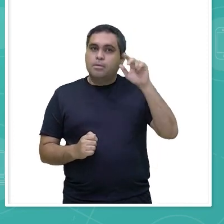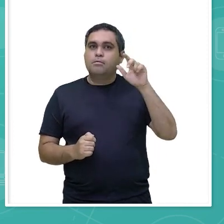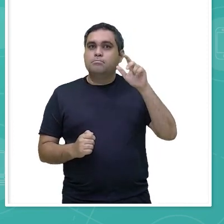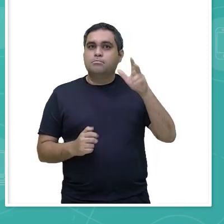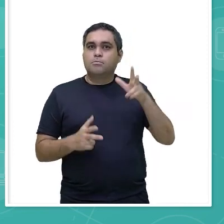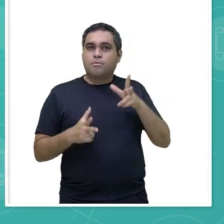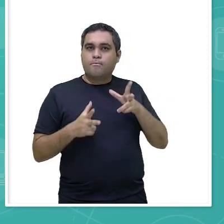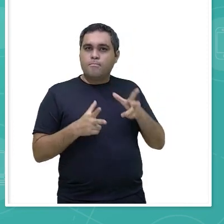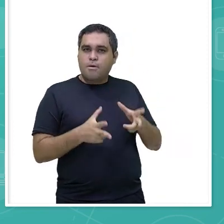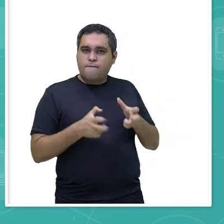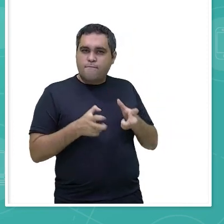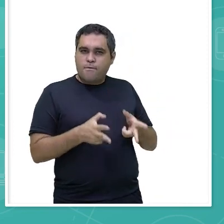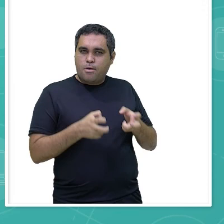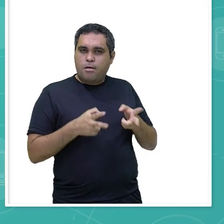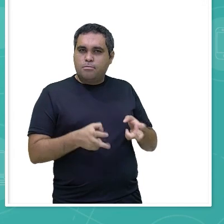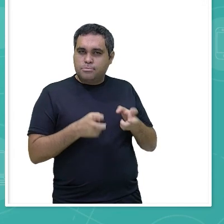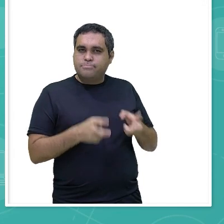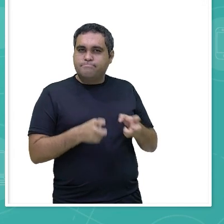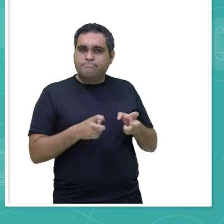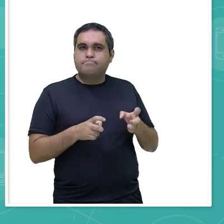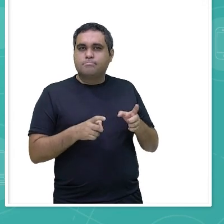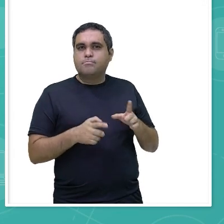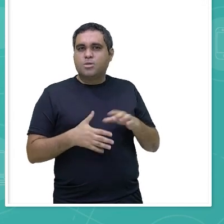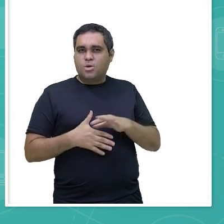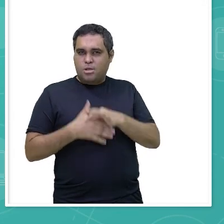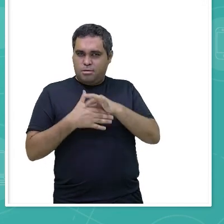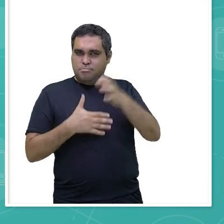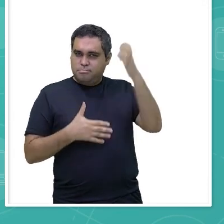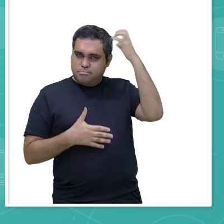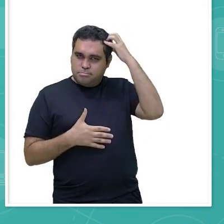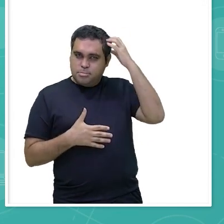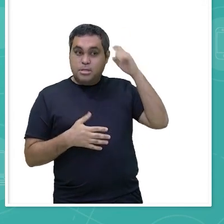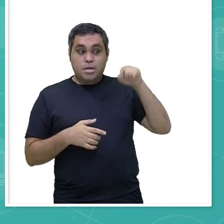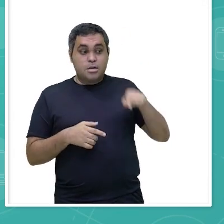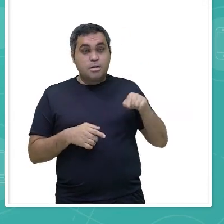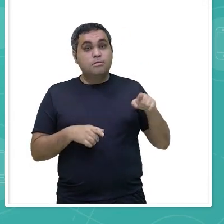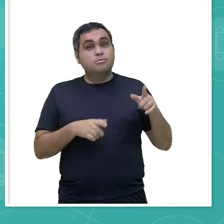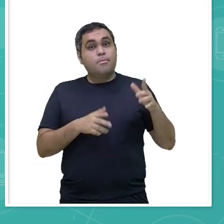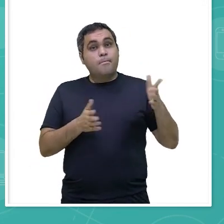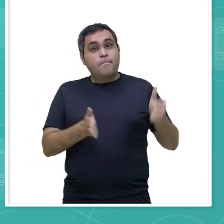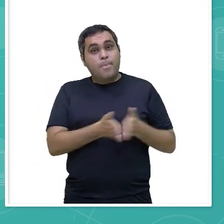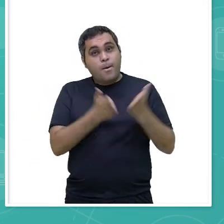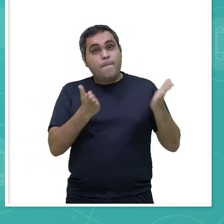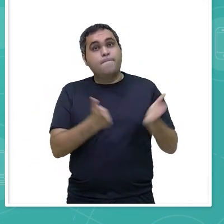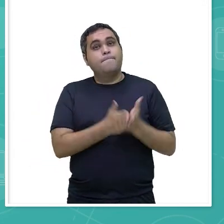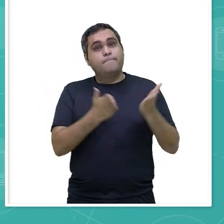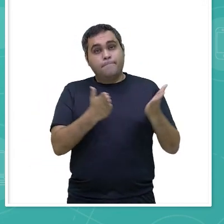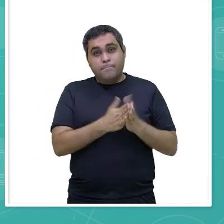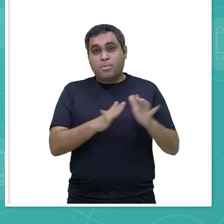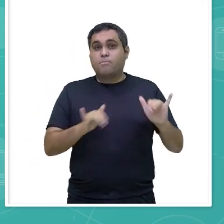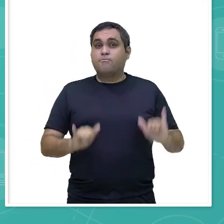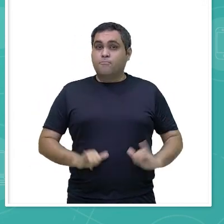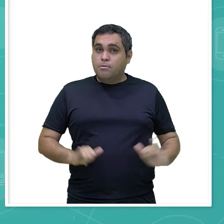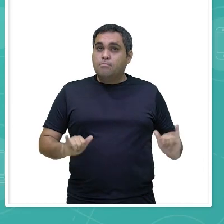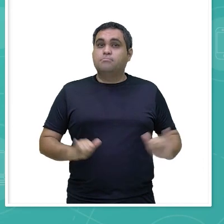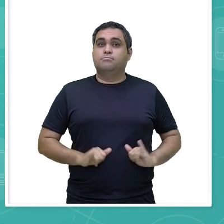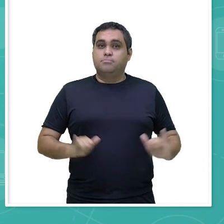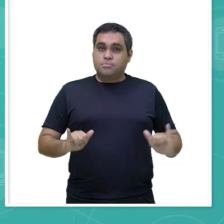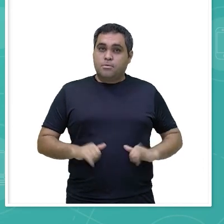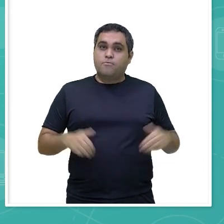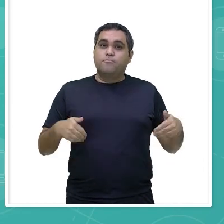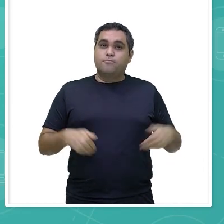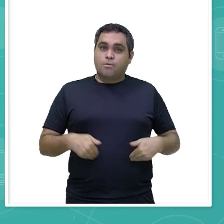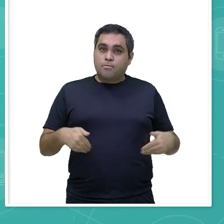exploração, pobreza e miséria que a Rússia enfrentava como a principal motivadora para a